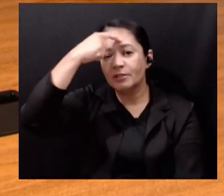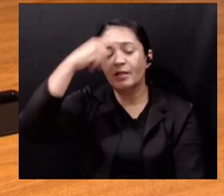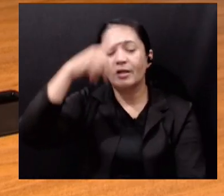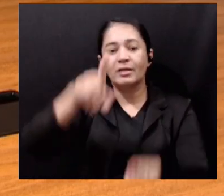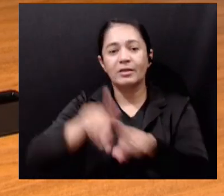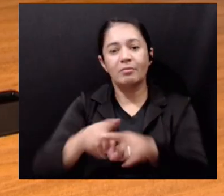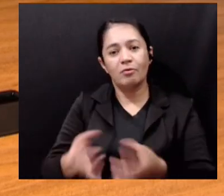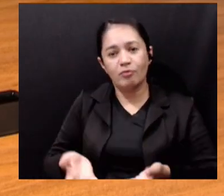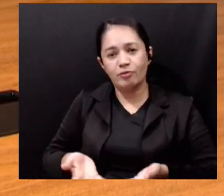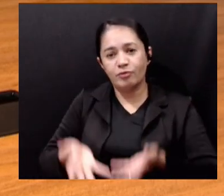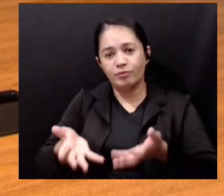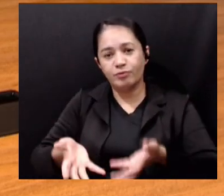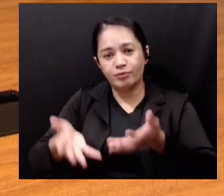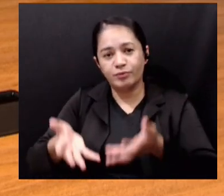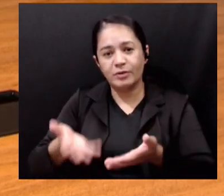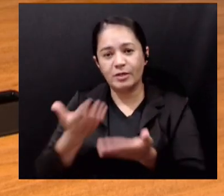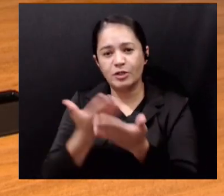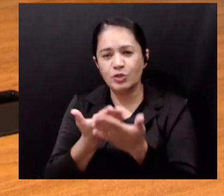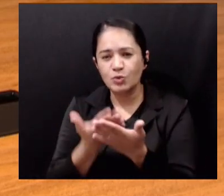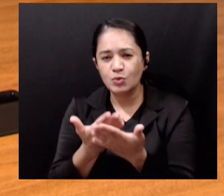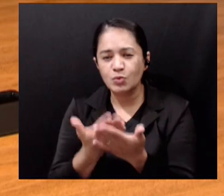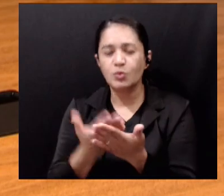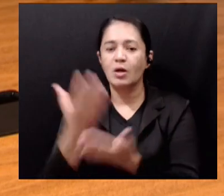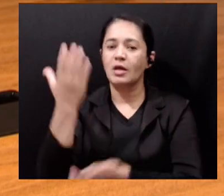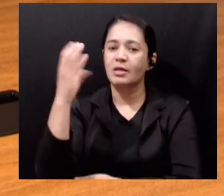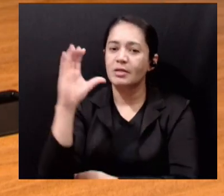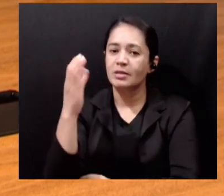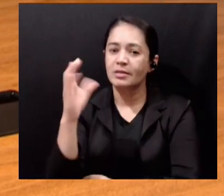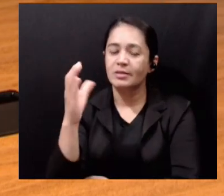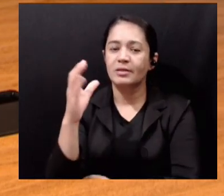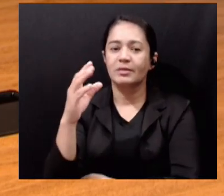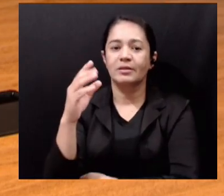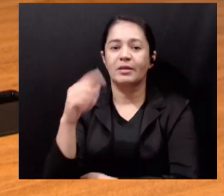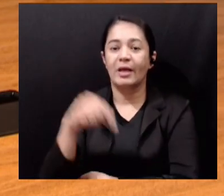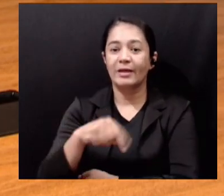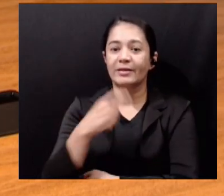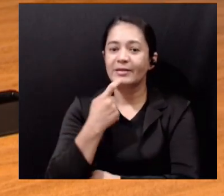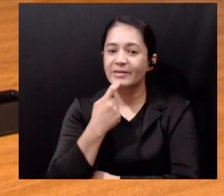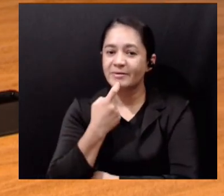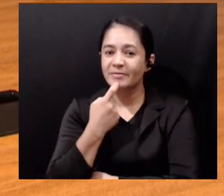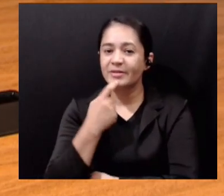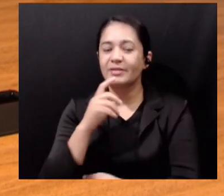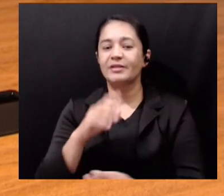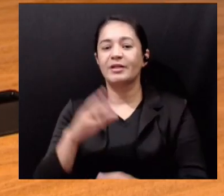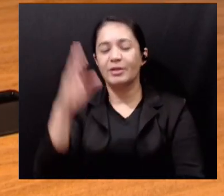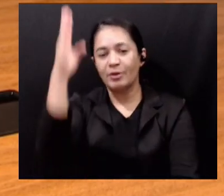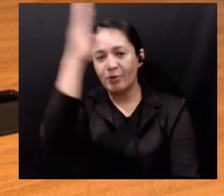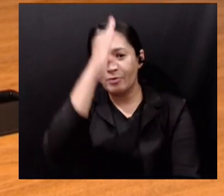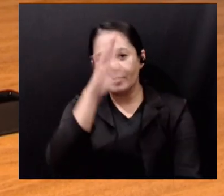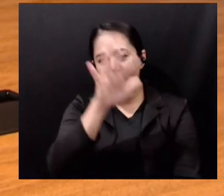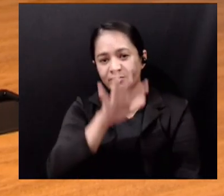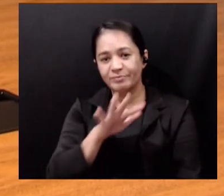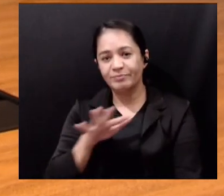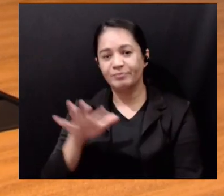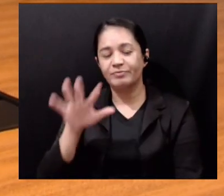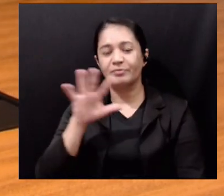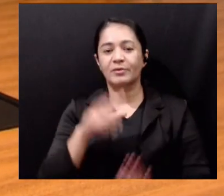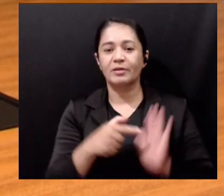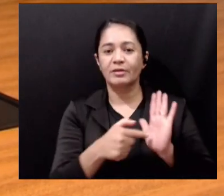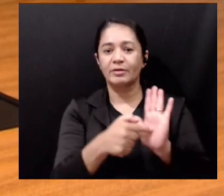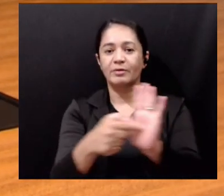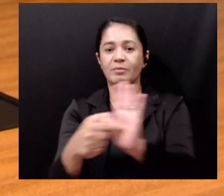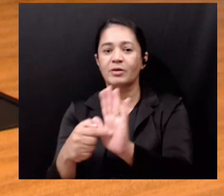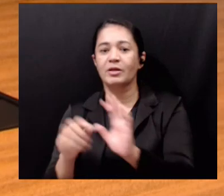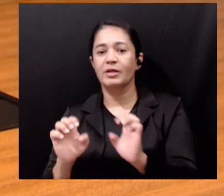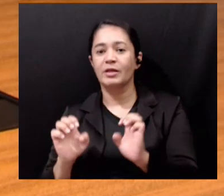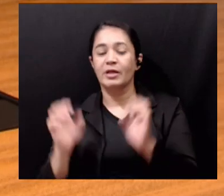de ciência e tudo mais, né? Aqui em Campinas, no Brasil no geral, mostrar que esses eventos